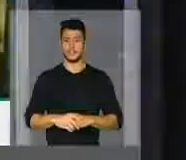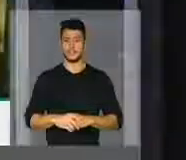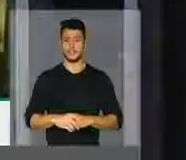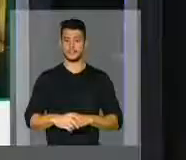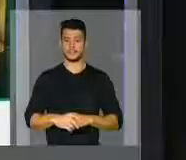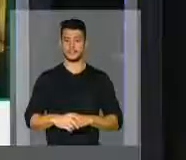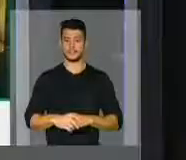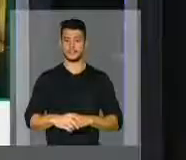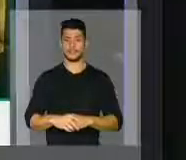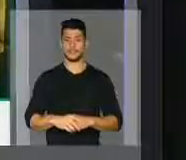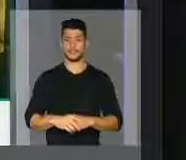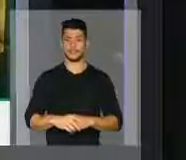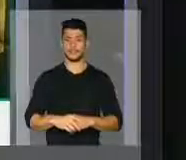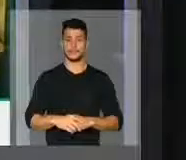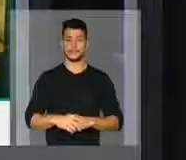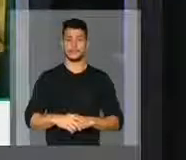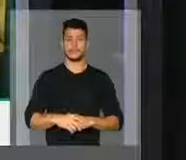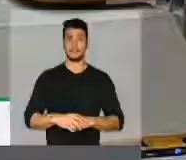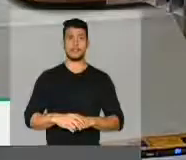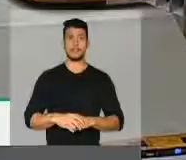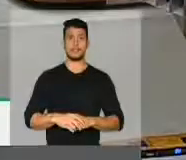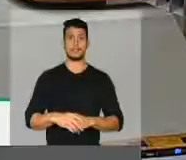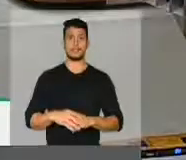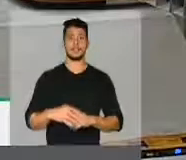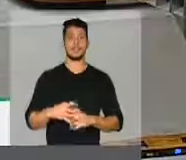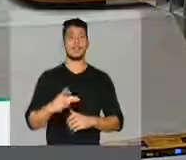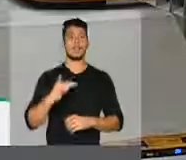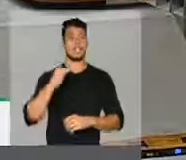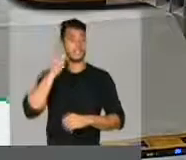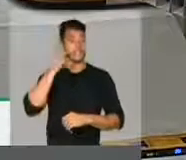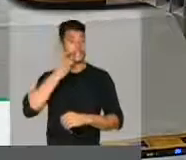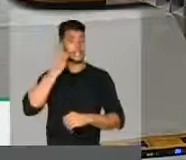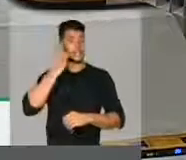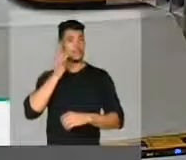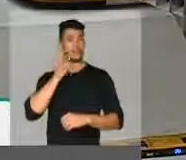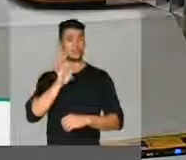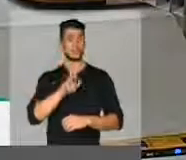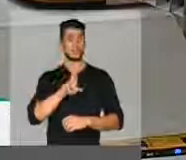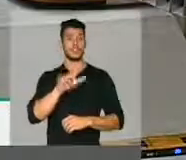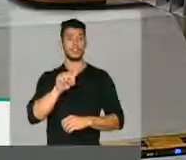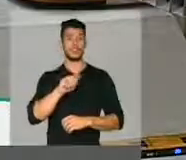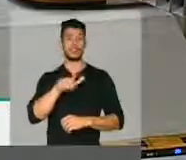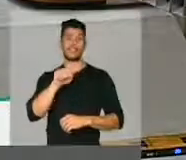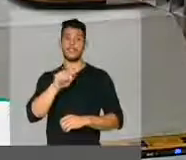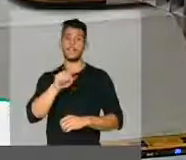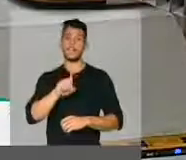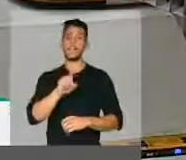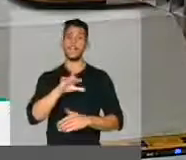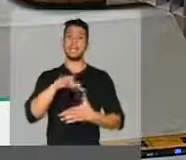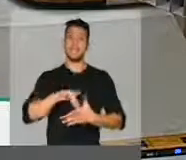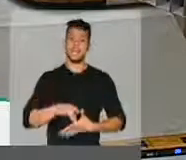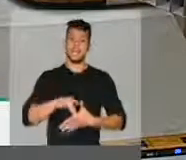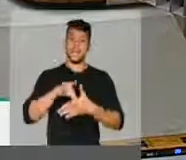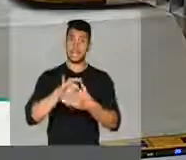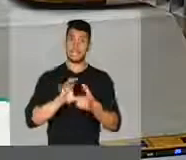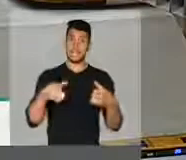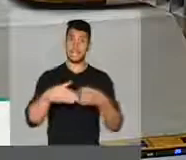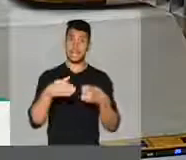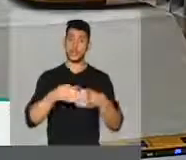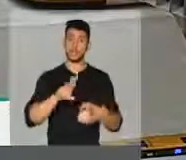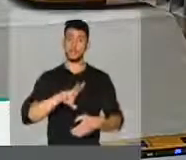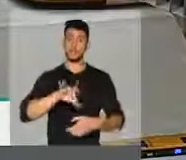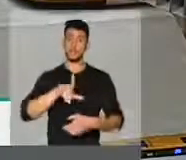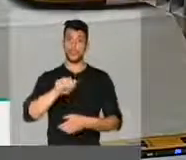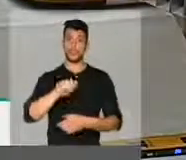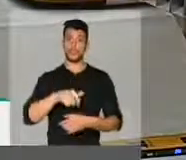Deputado Fraga, líder da bancada da vida, que é contra quem mata, que usa bala. Eu só quero, não vou polemizar que